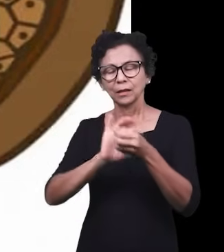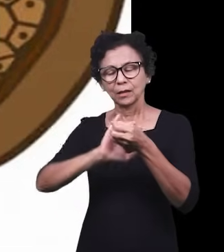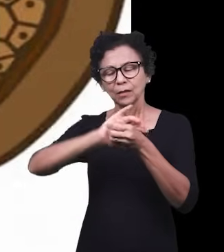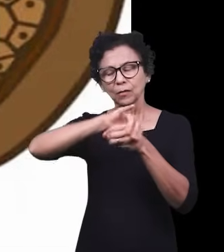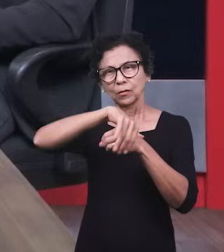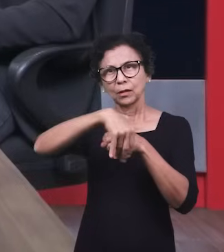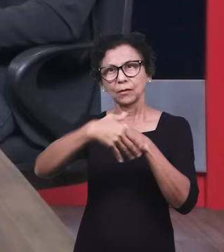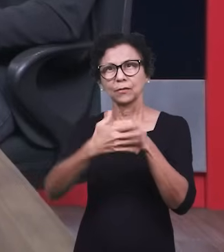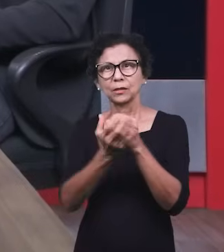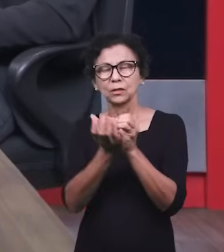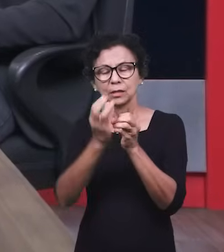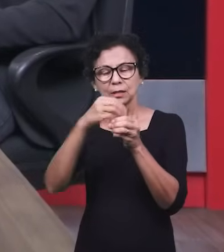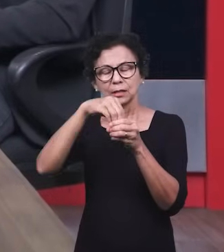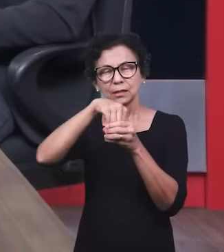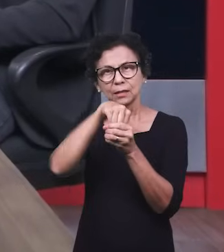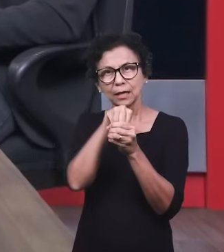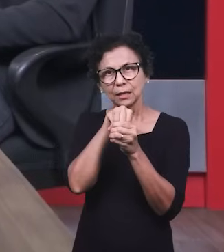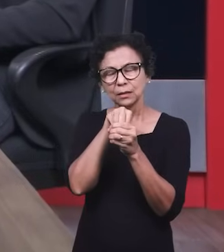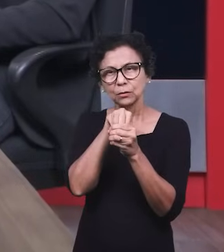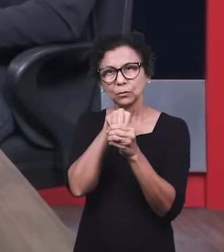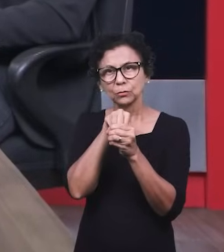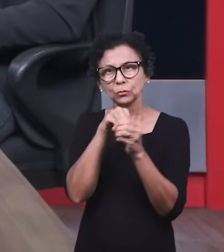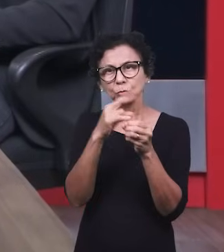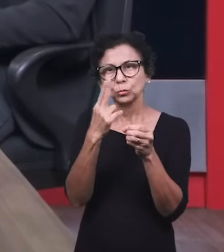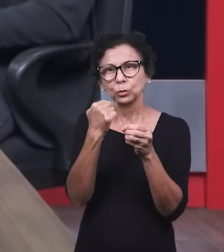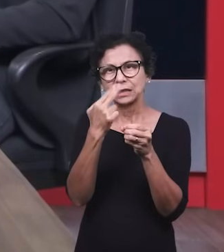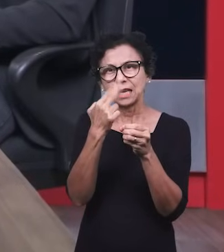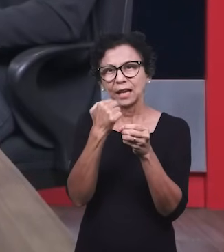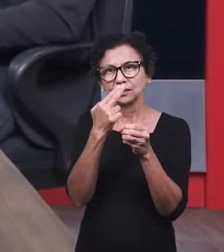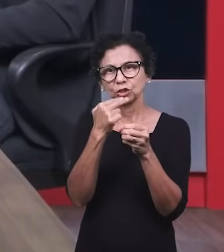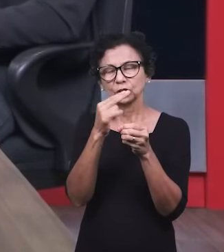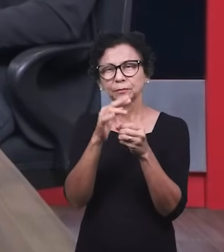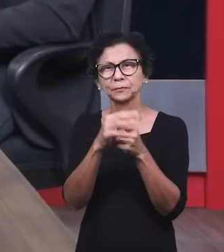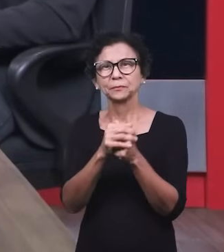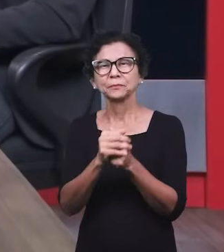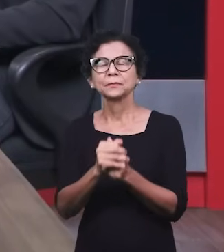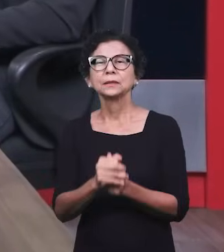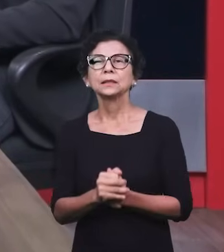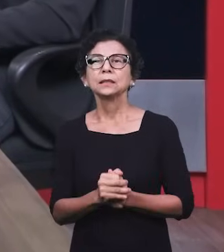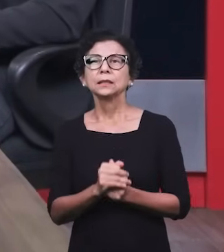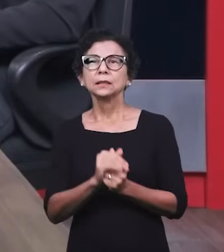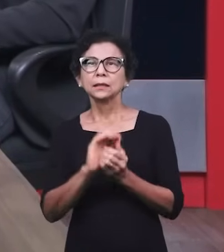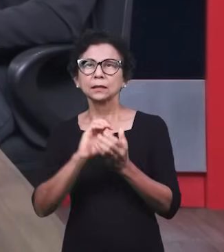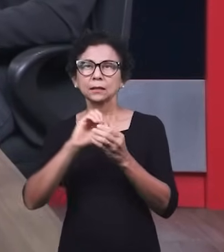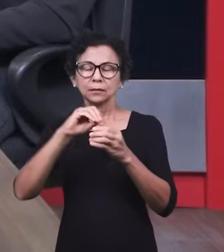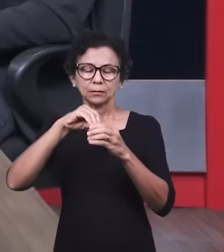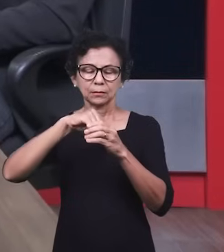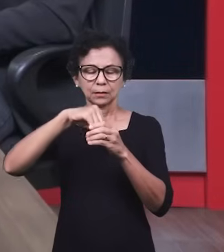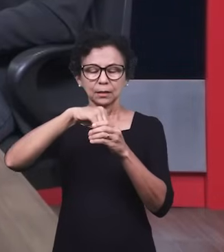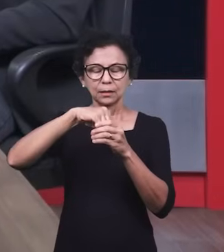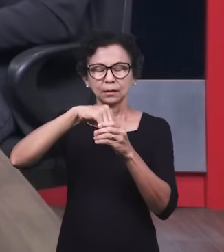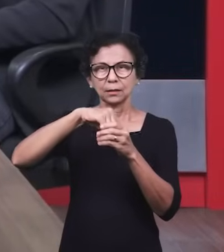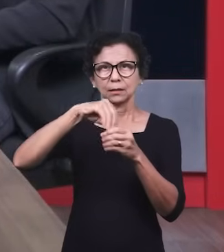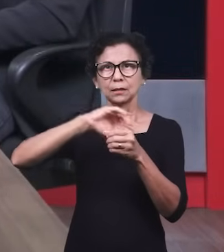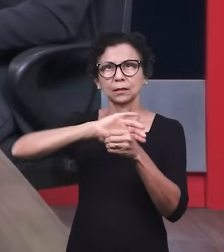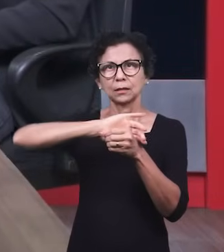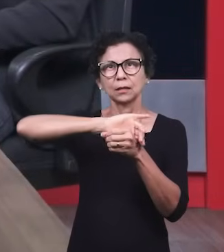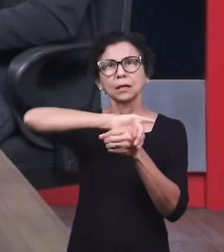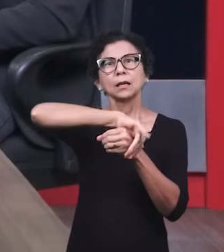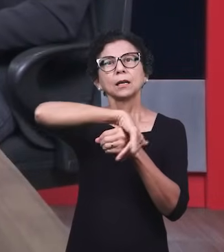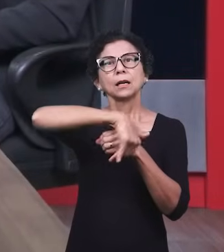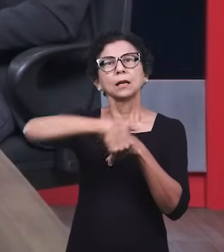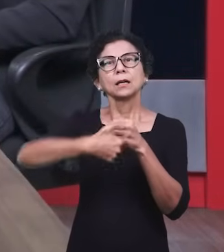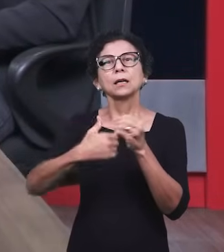reserva ali né nutritiva então o embrião ali é onde vai ser gerado né uma nova vida a reserva né que